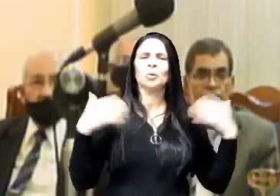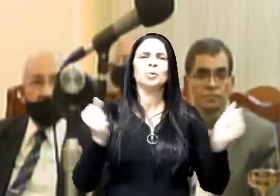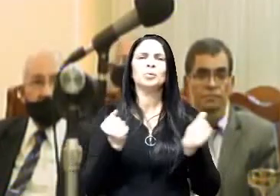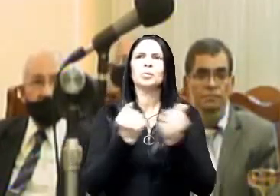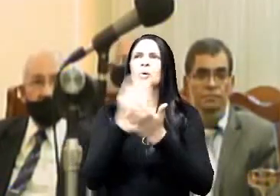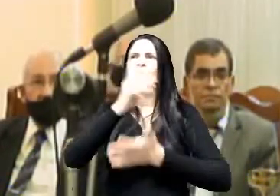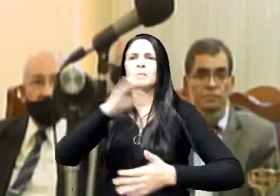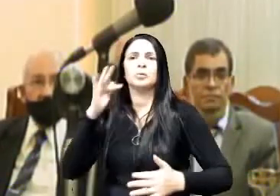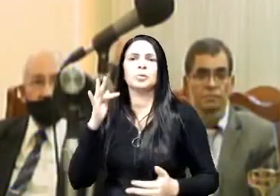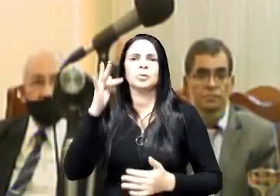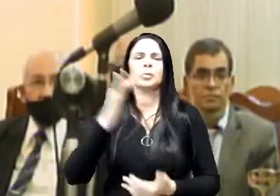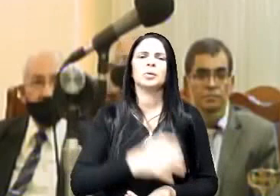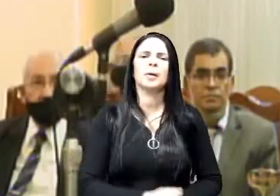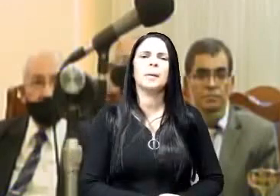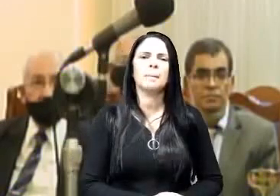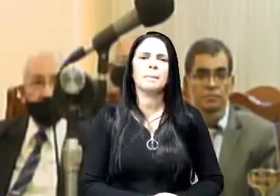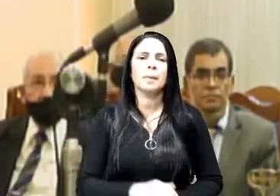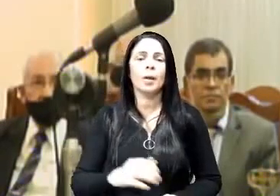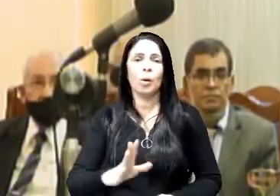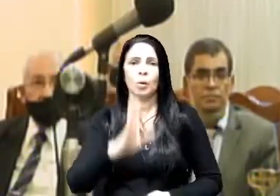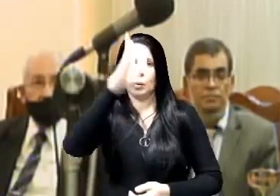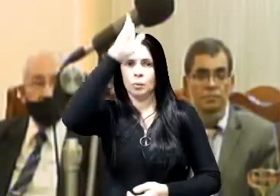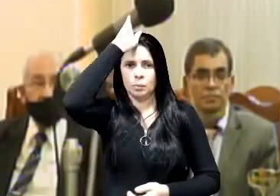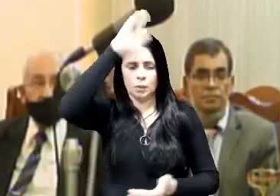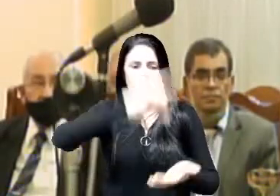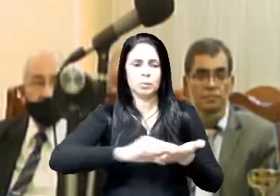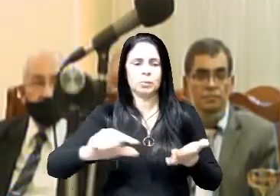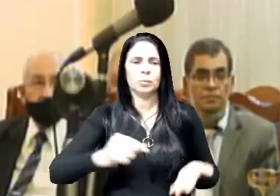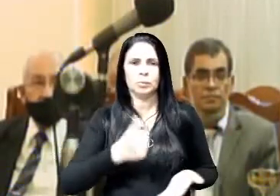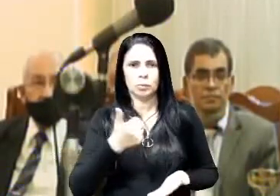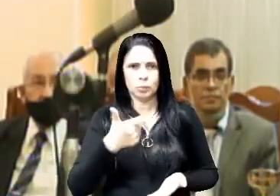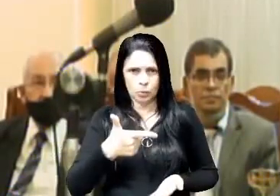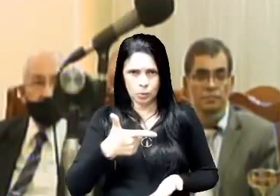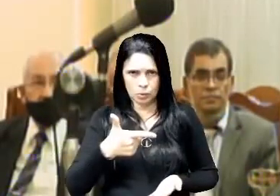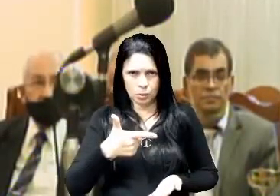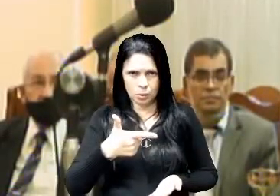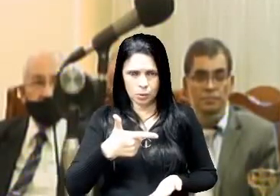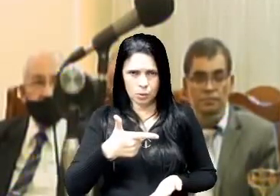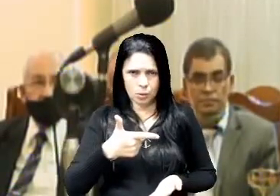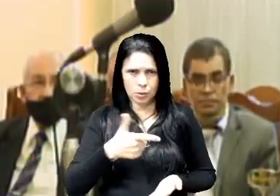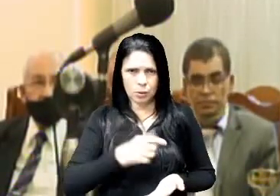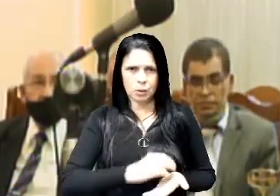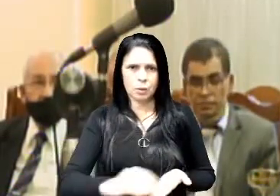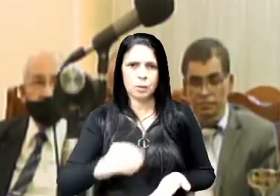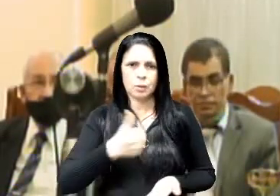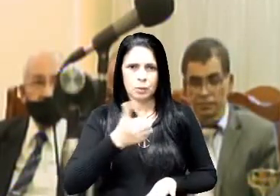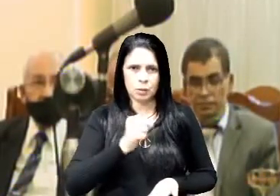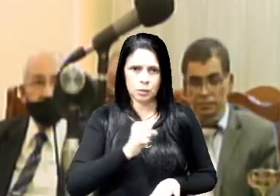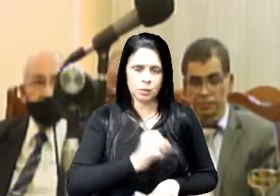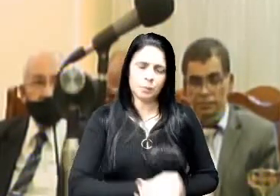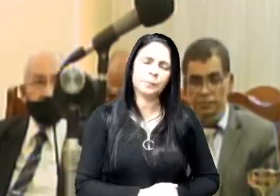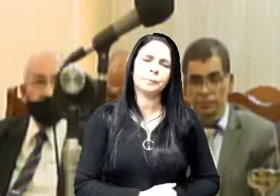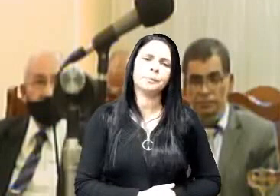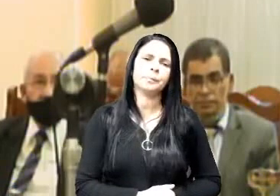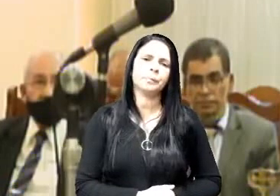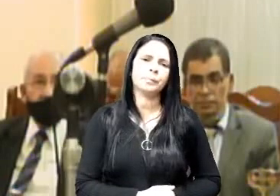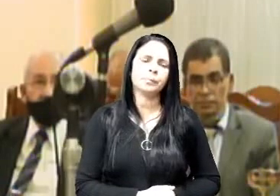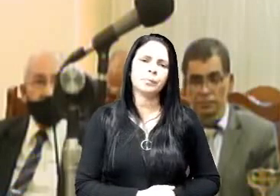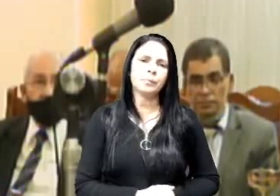aleluia. Romanos 8, 18. Sofrimento do tempo presente não